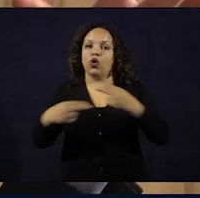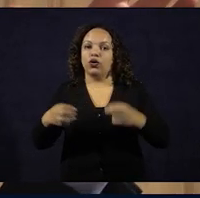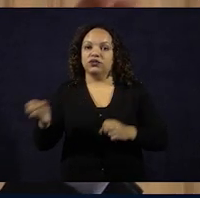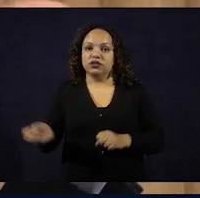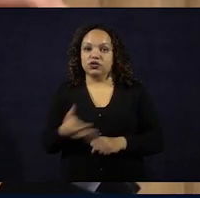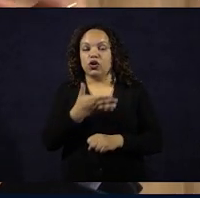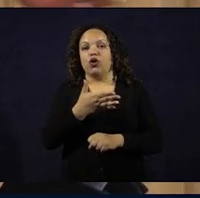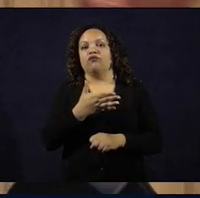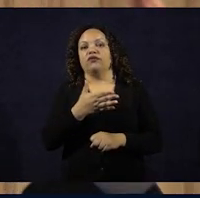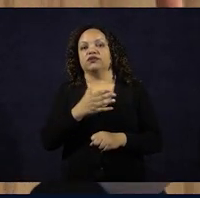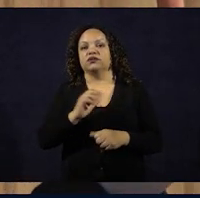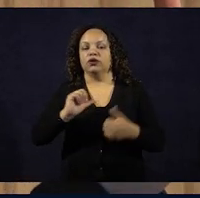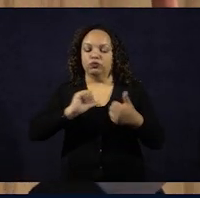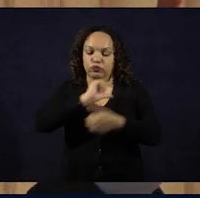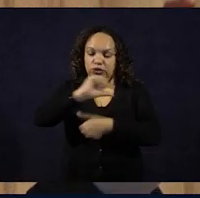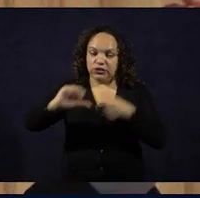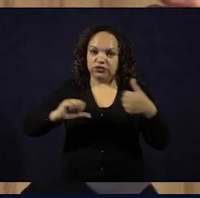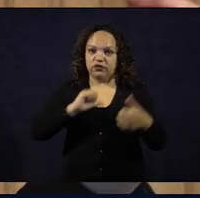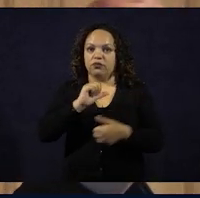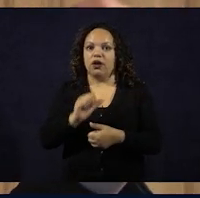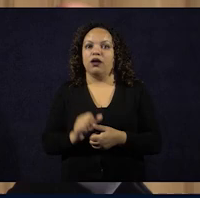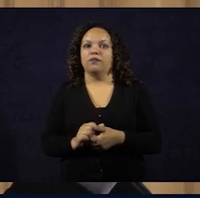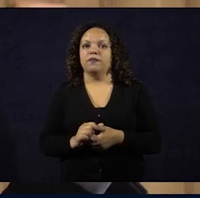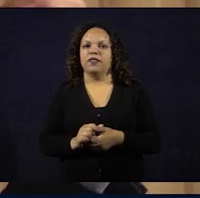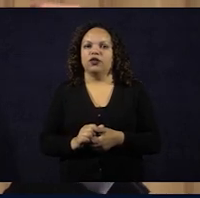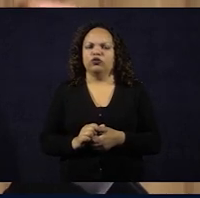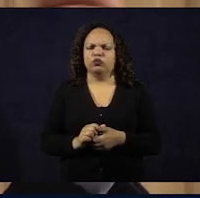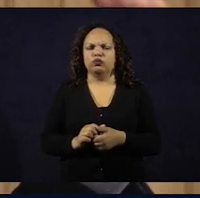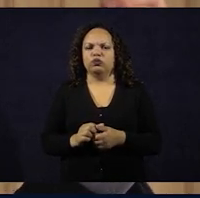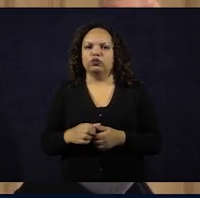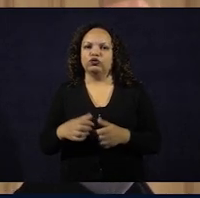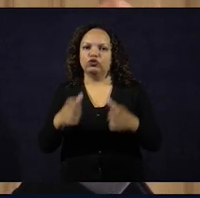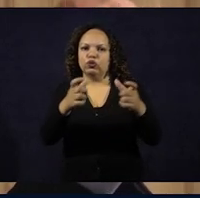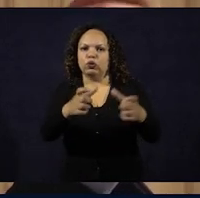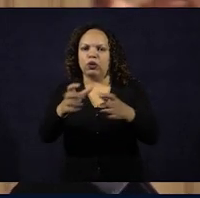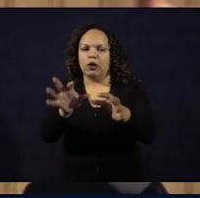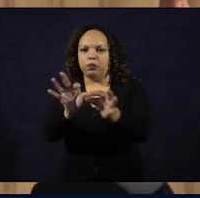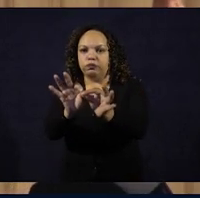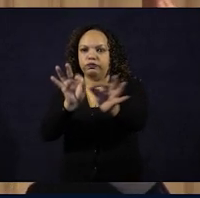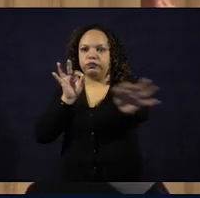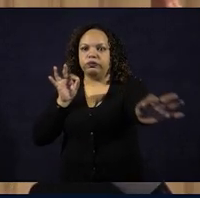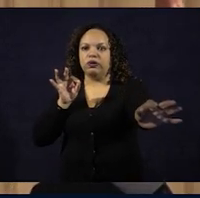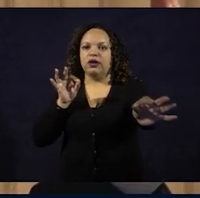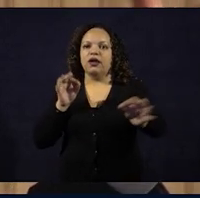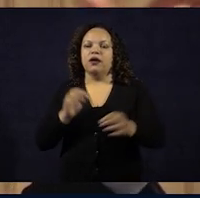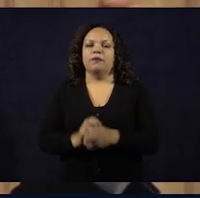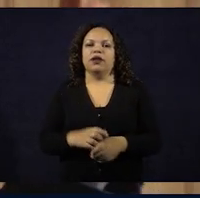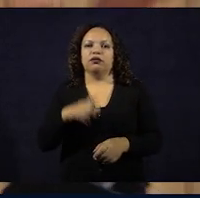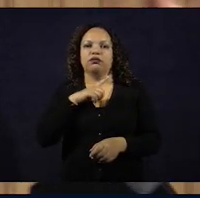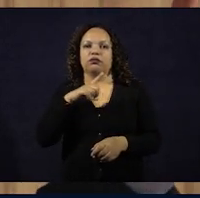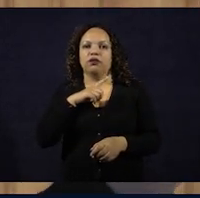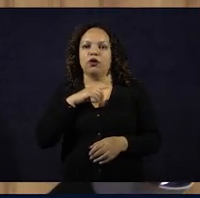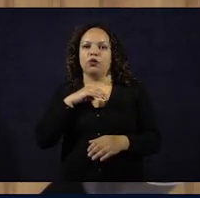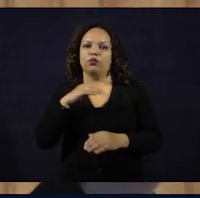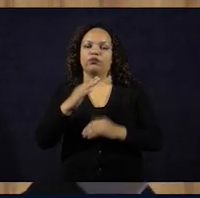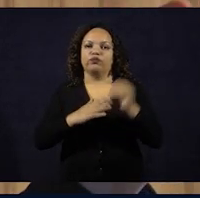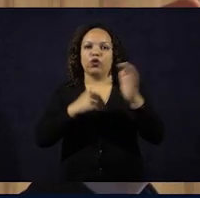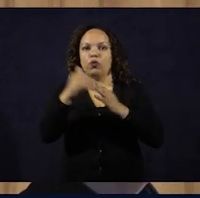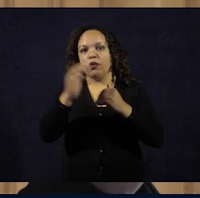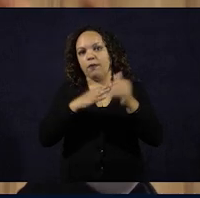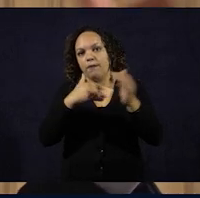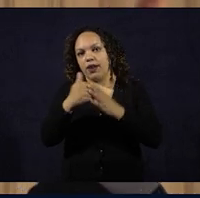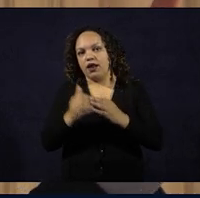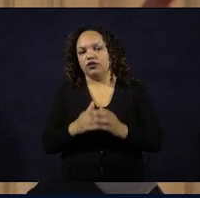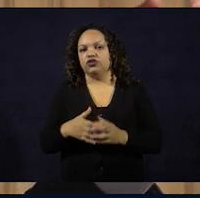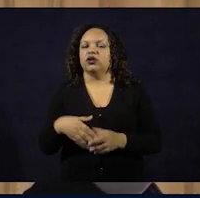se possa fazer no confinamento para ter para produção mais efetiva mais rápido nos confinamentos então projetos junto